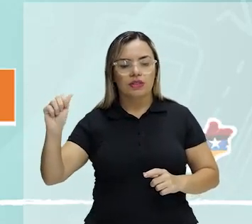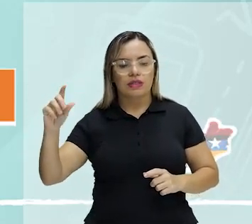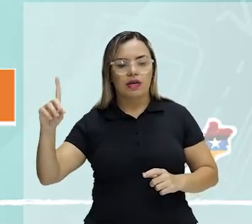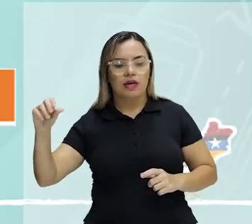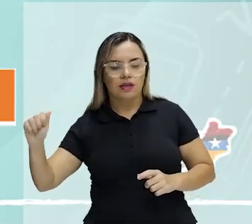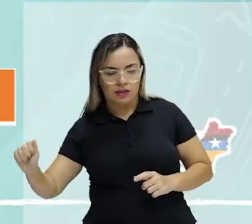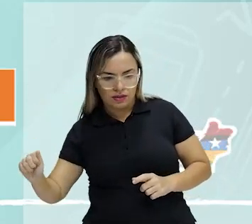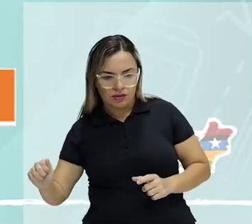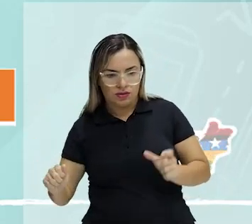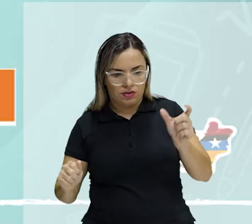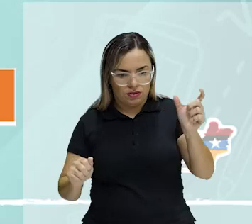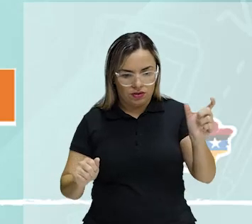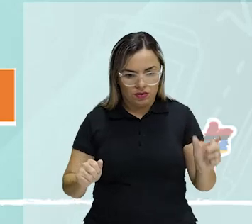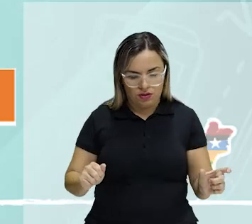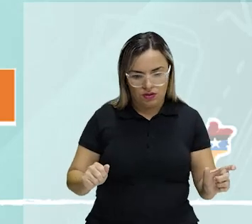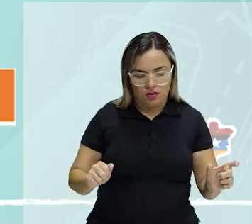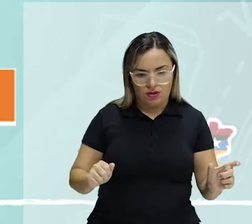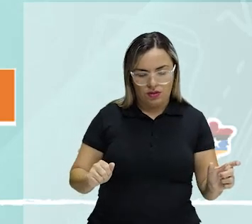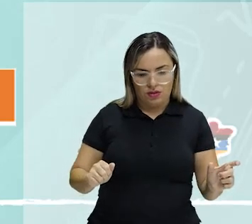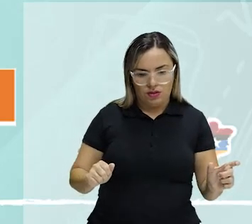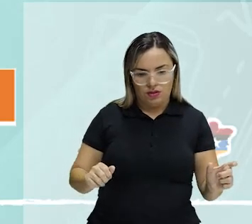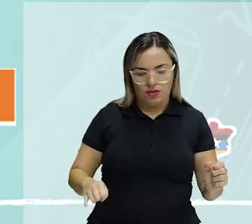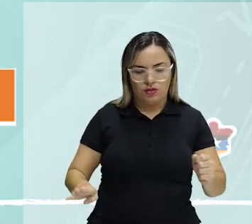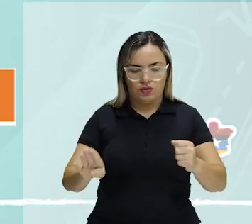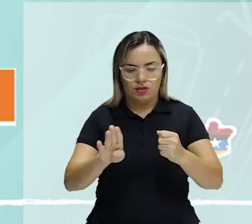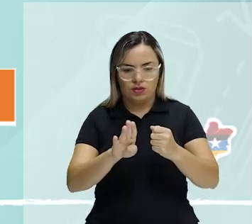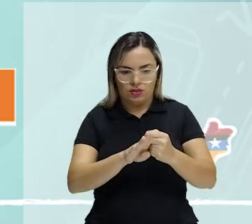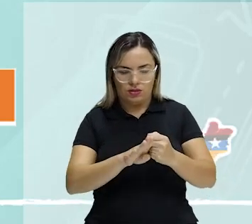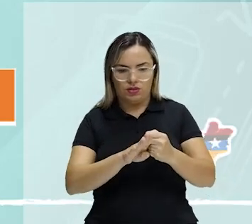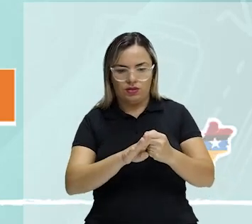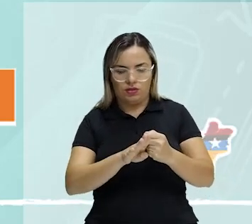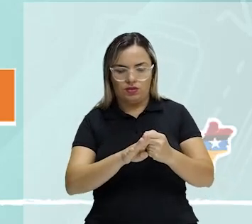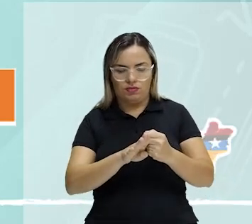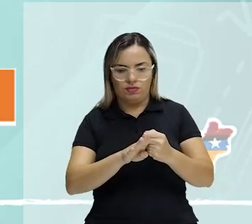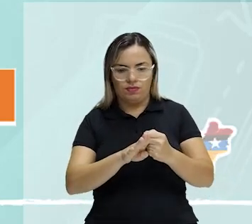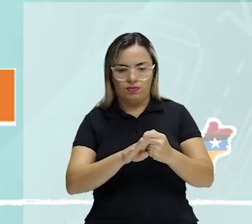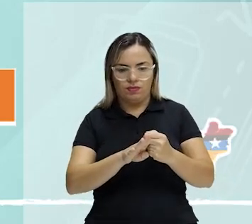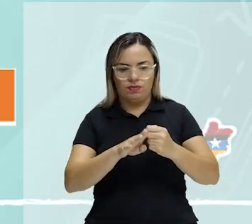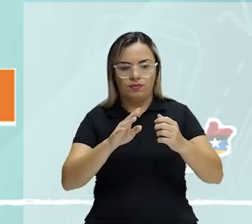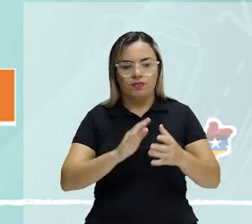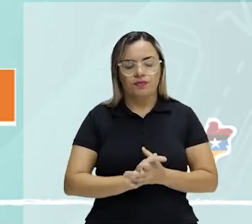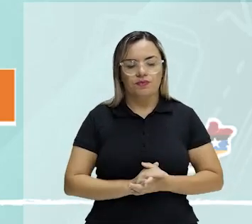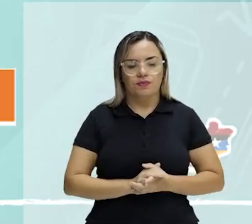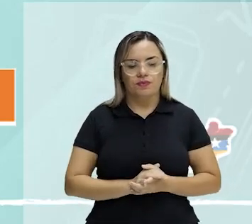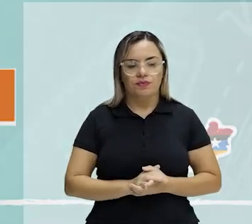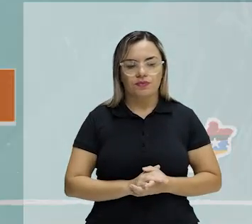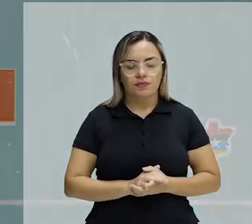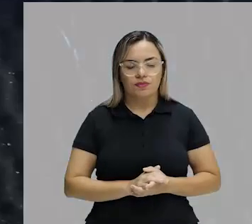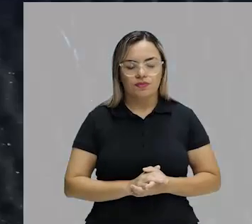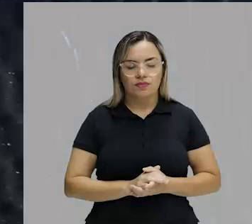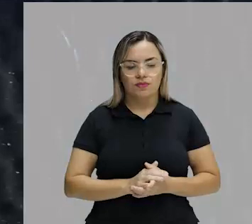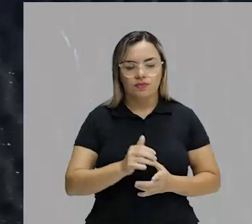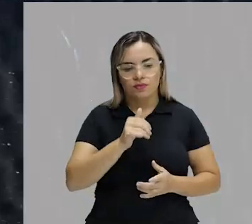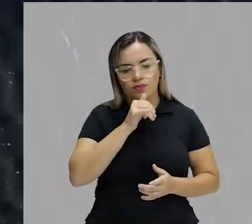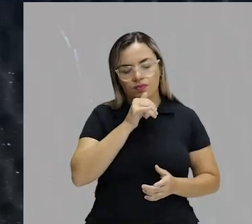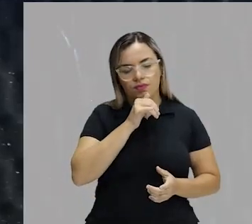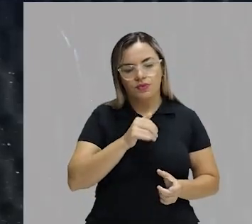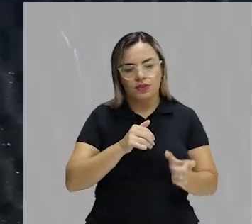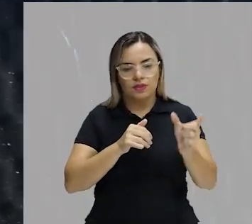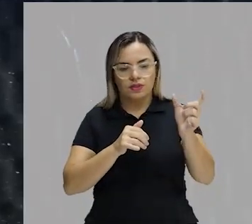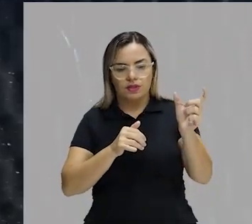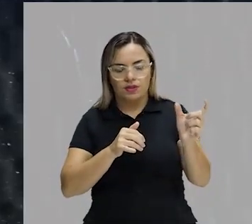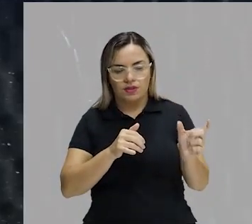substantivas, adjetivas, adverbiais. Aqui eu tenho uma substantiva, olha só. Ele confirmou a notícia.